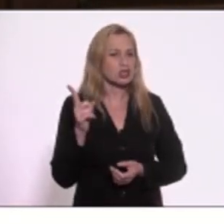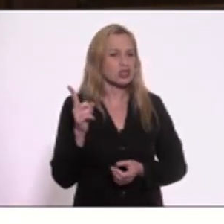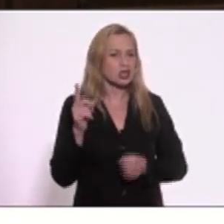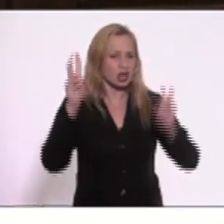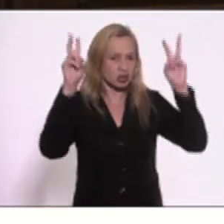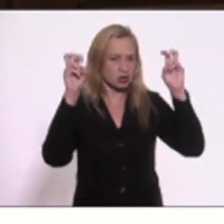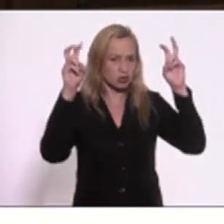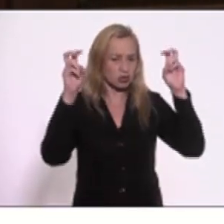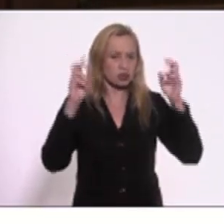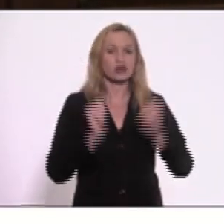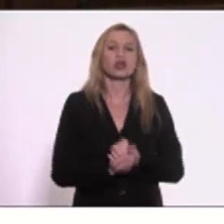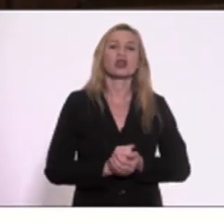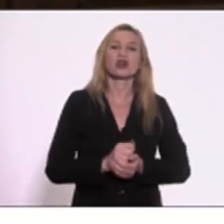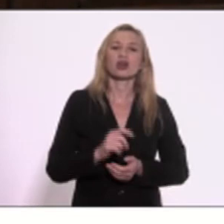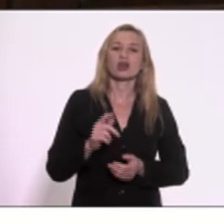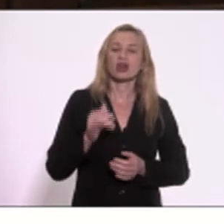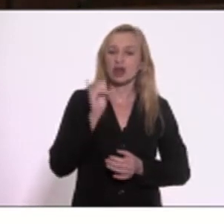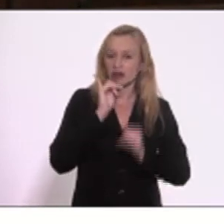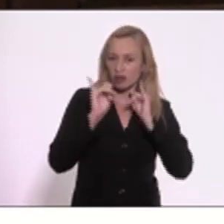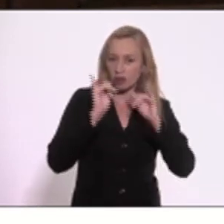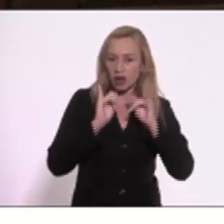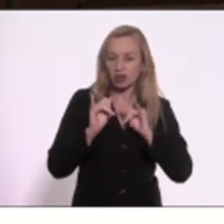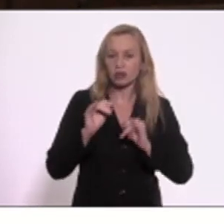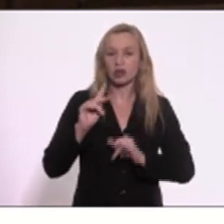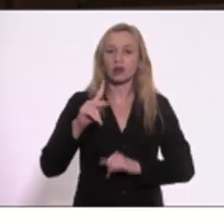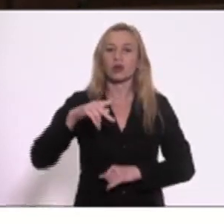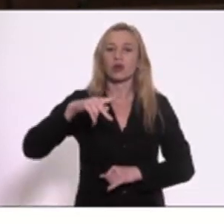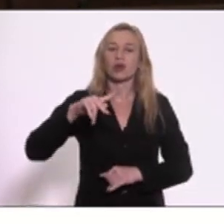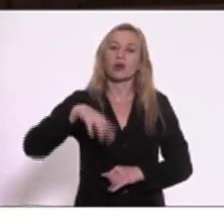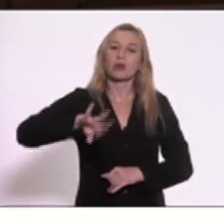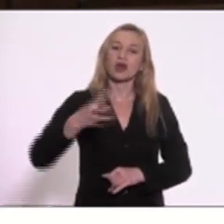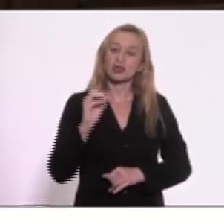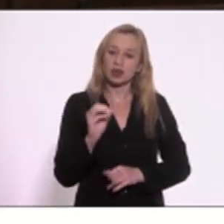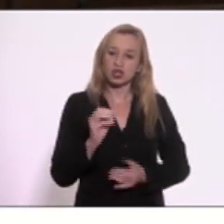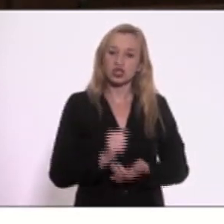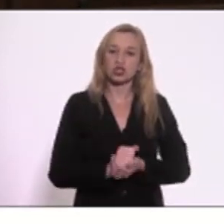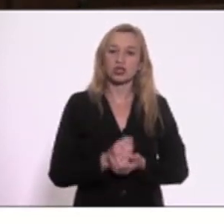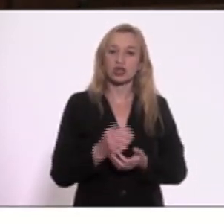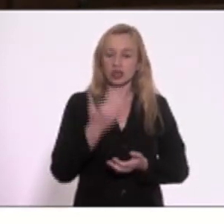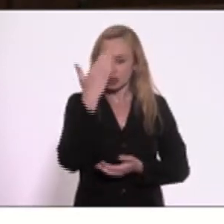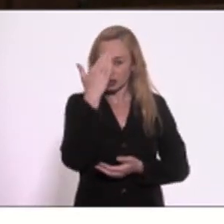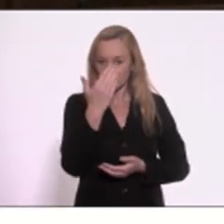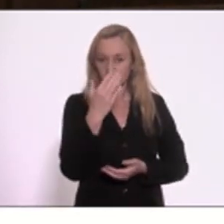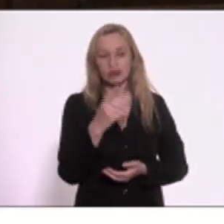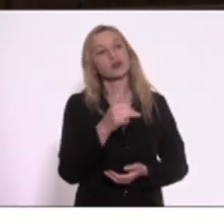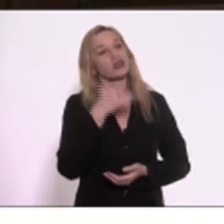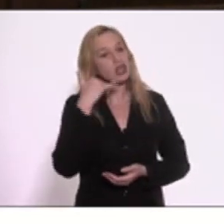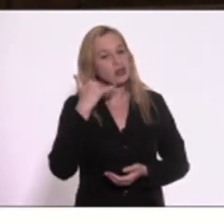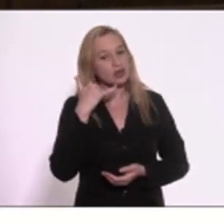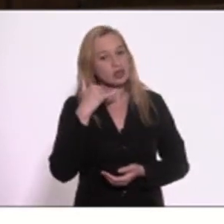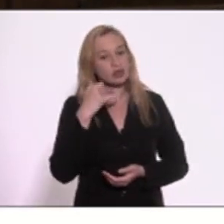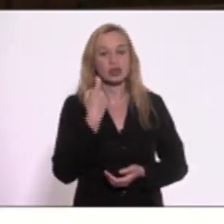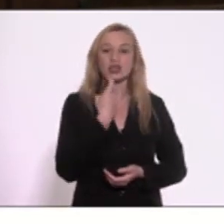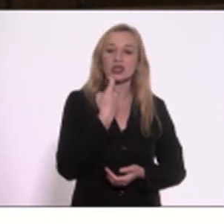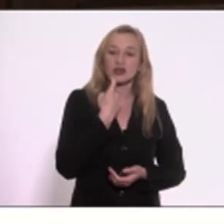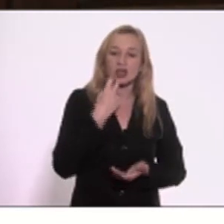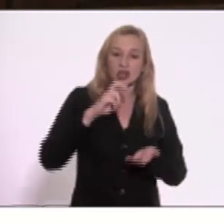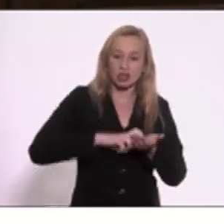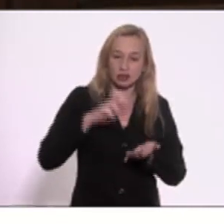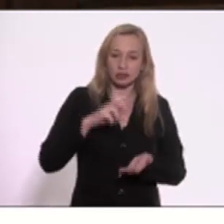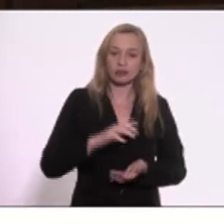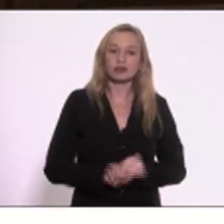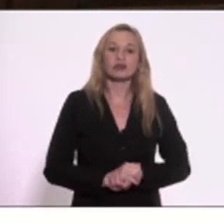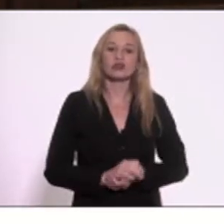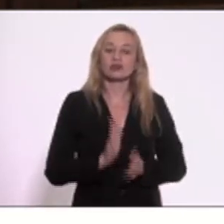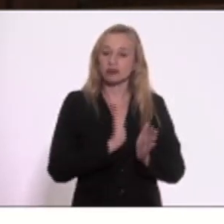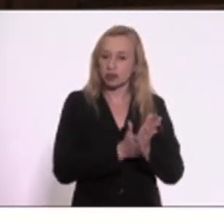informado pelo deputado Márcio Pacheco, rapidamente. Agradecer ao deputado Márcio Pacheco pela deferência do telefonema na sexta-feira de manhã, que nós havíamos feito